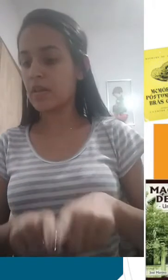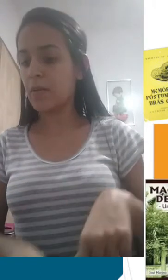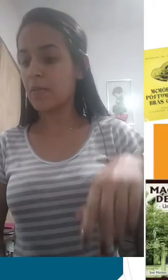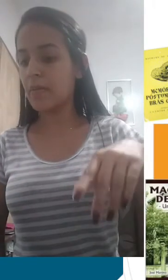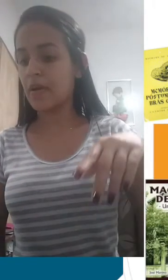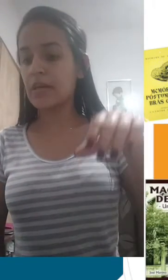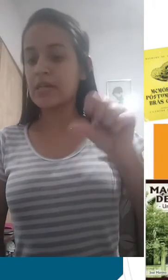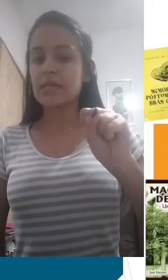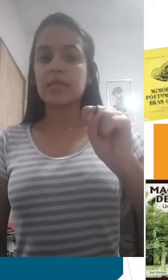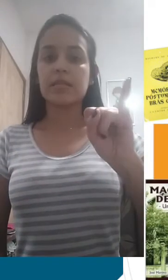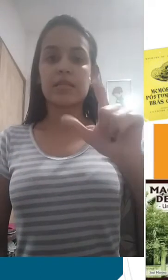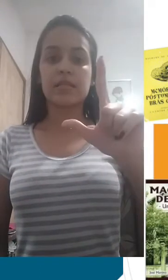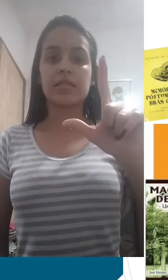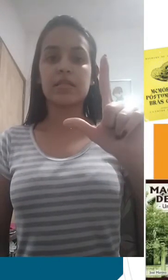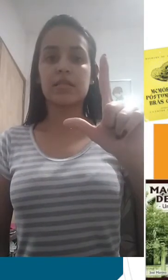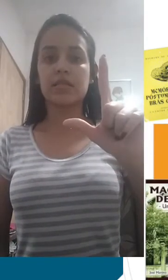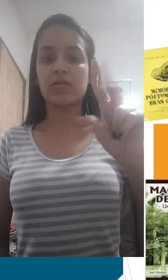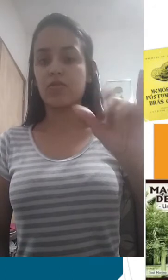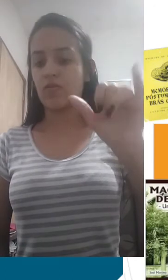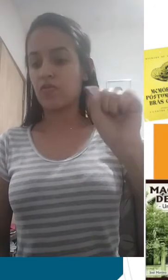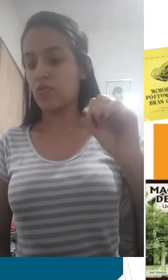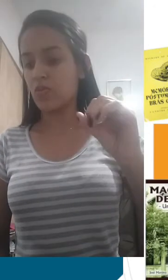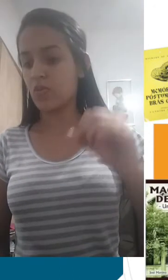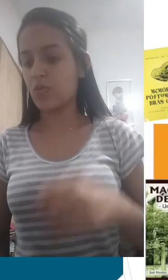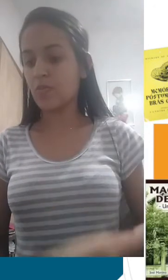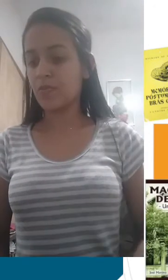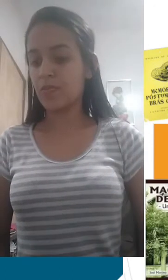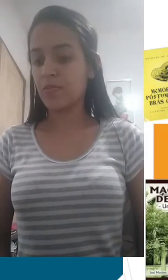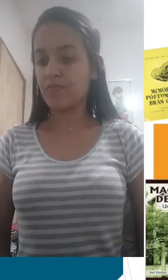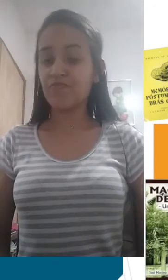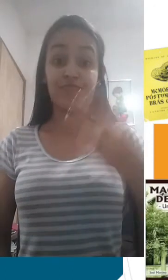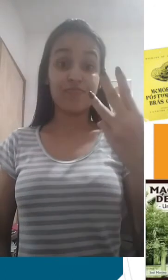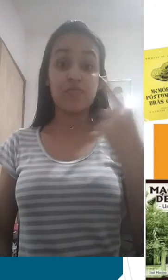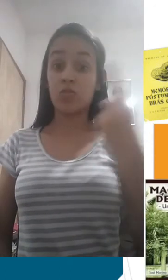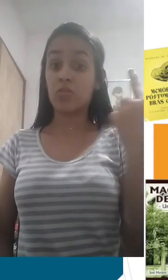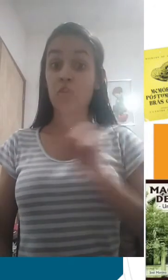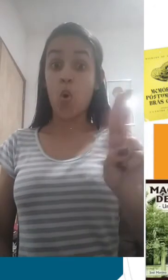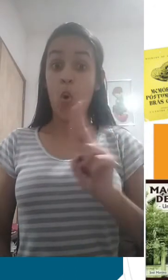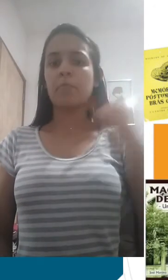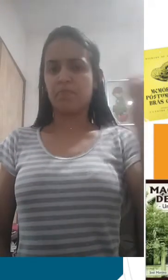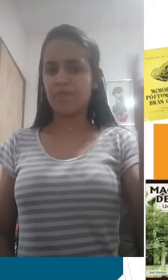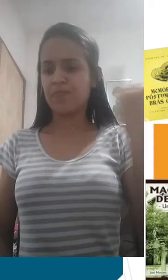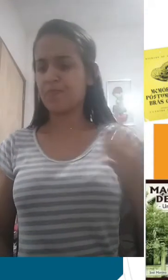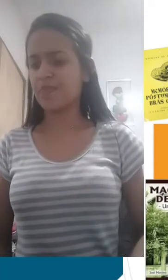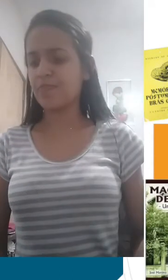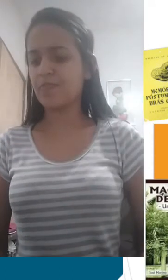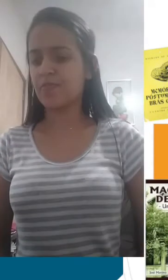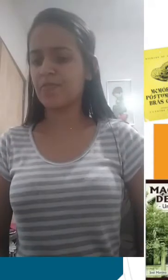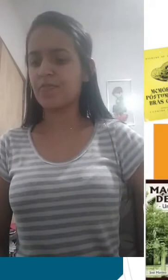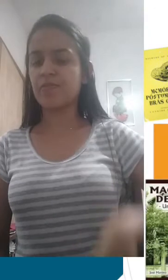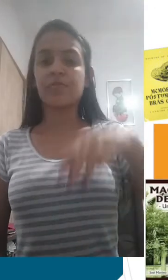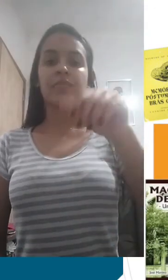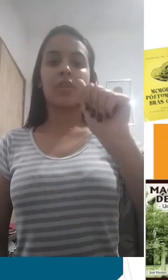realista nacional. Os três principais nomes do realismo brasileiro são o maranhense Aloysio